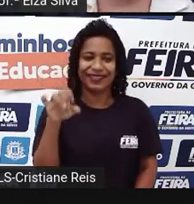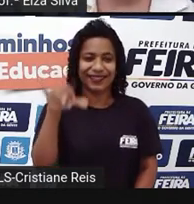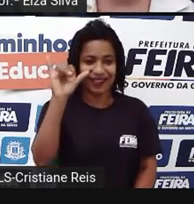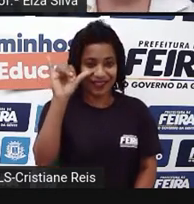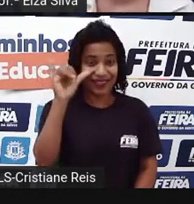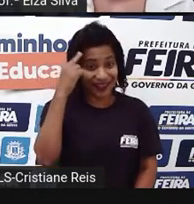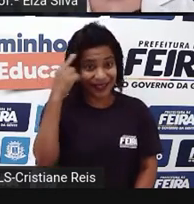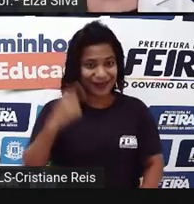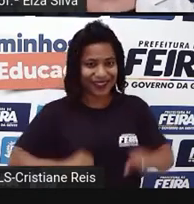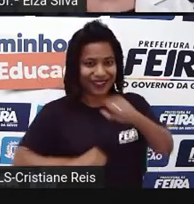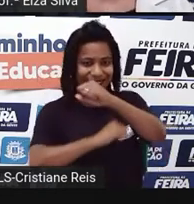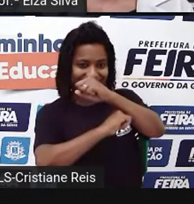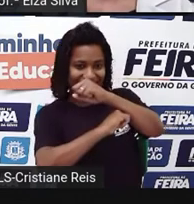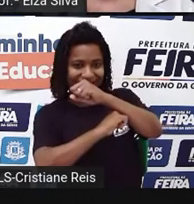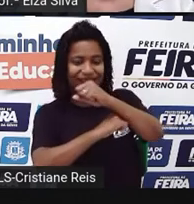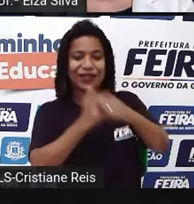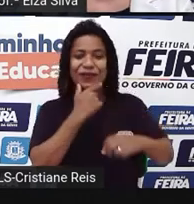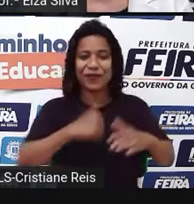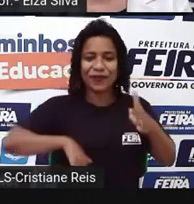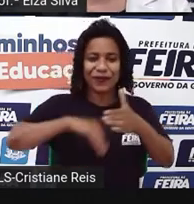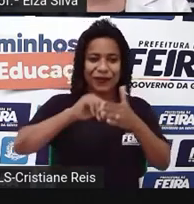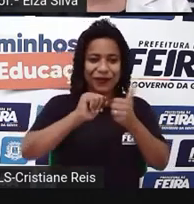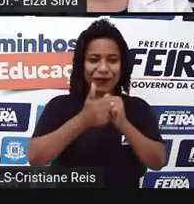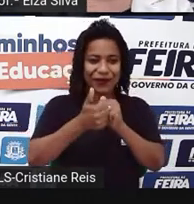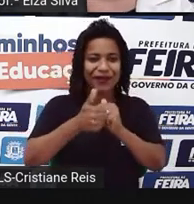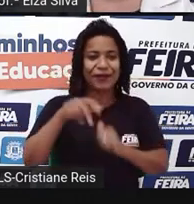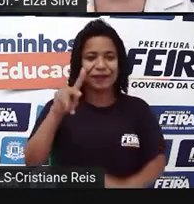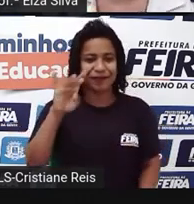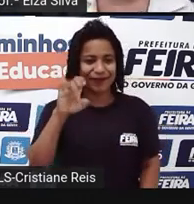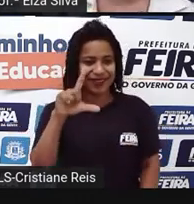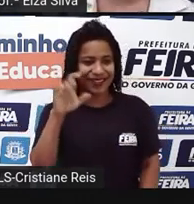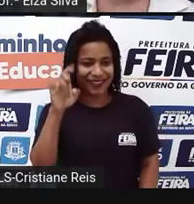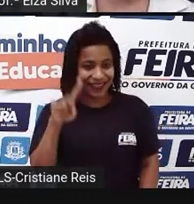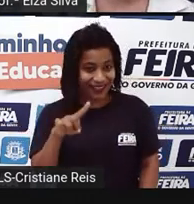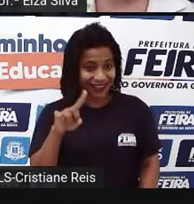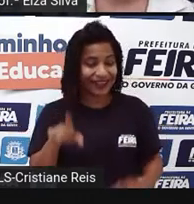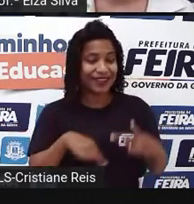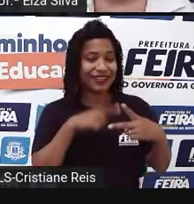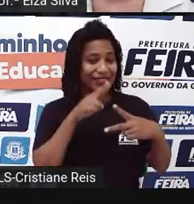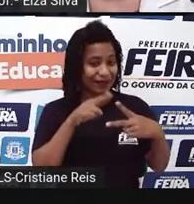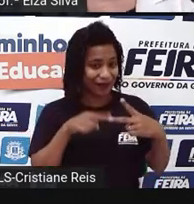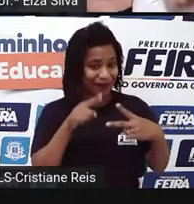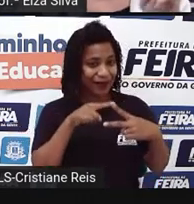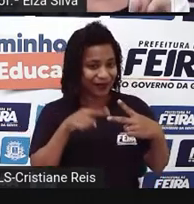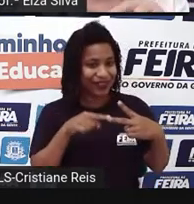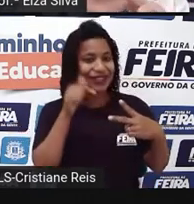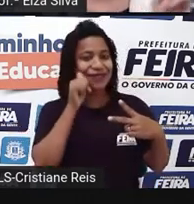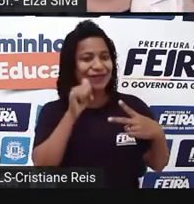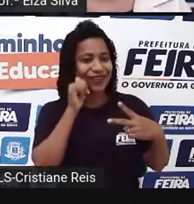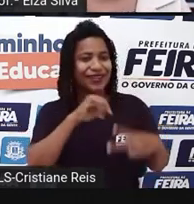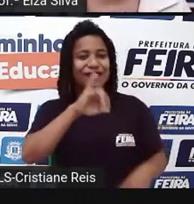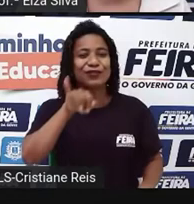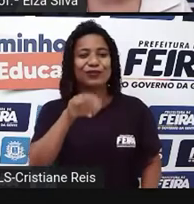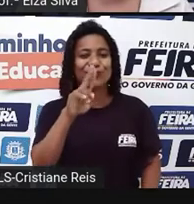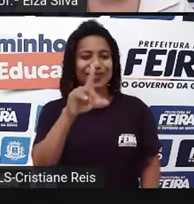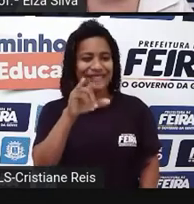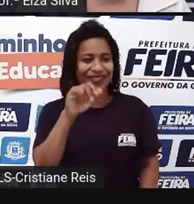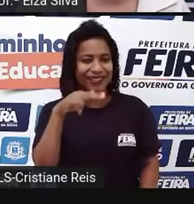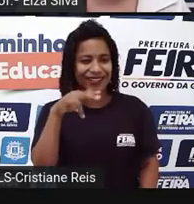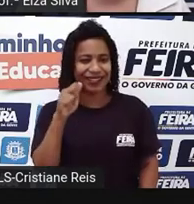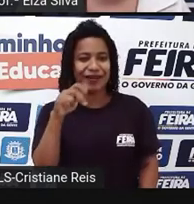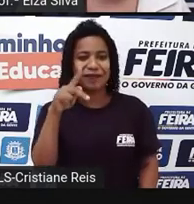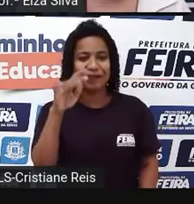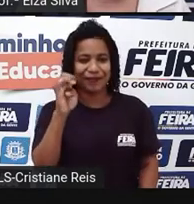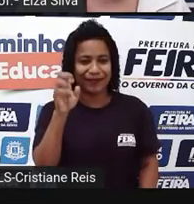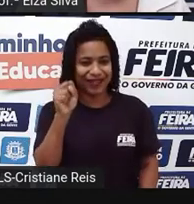Neymar? Depois de Juliana Paes e Carolina Hickman? Então, eles ou elas?